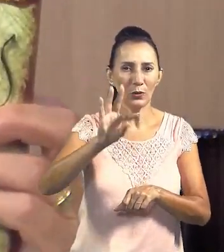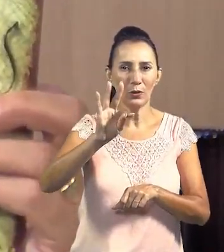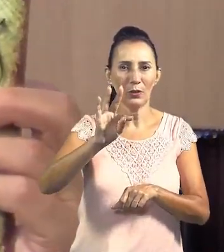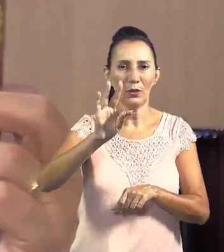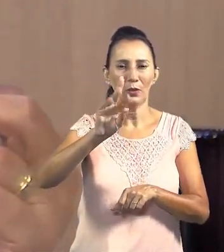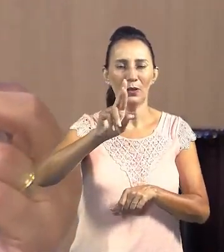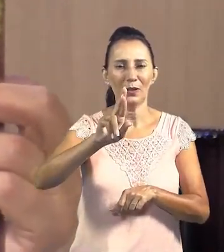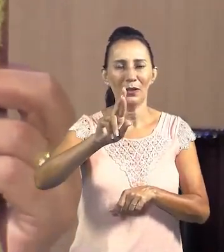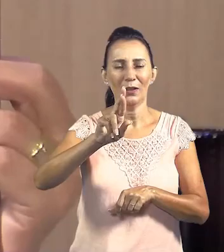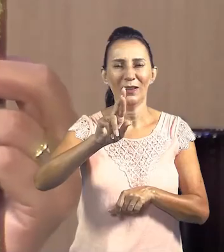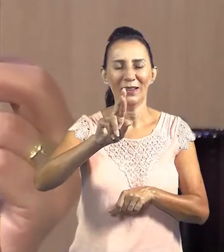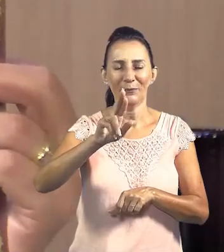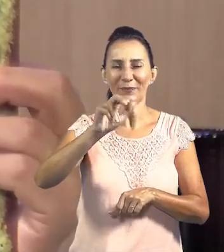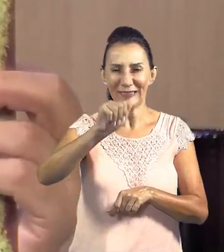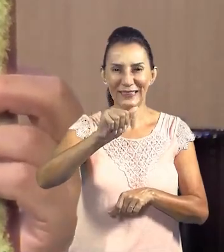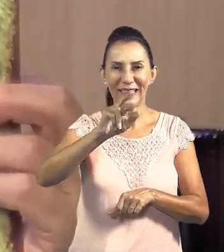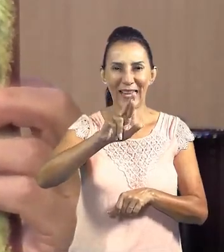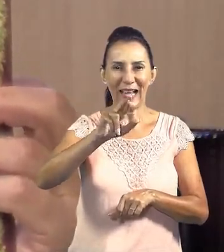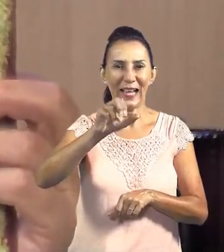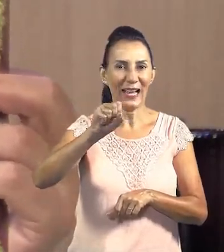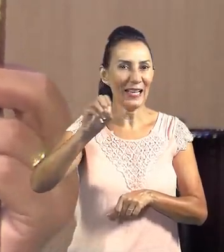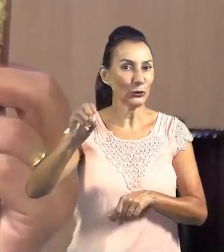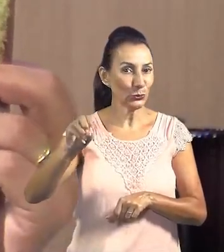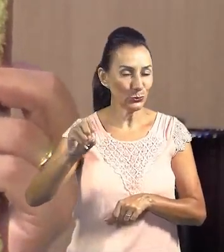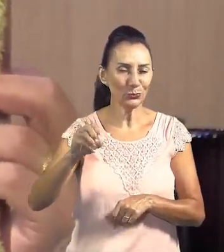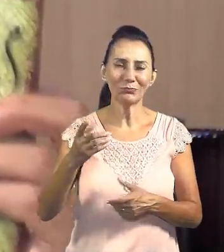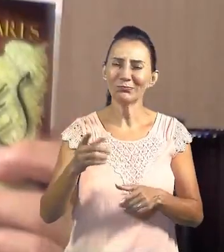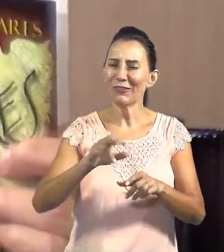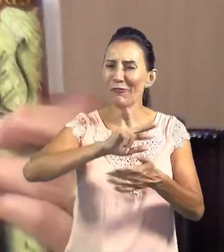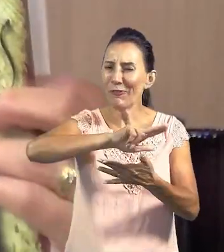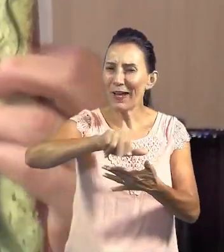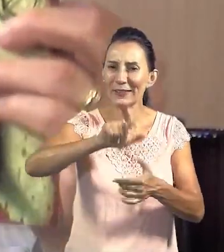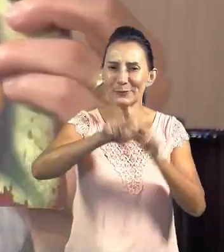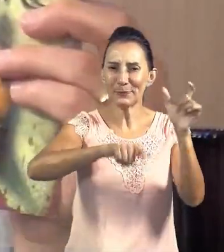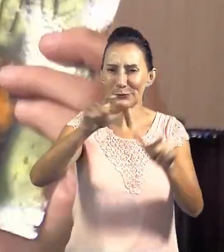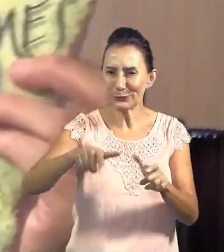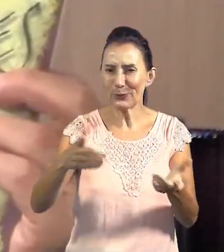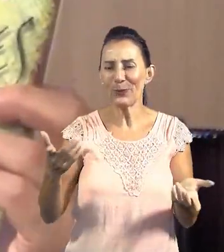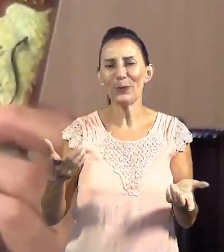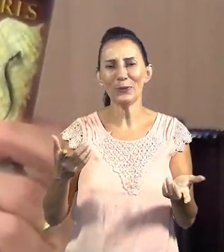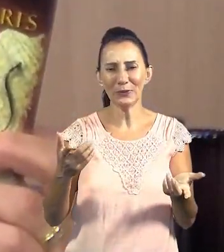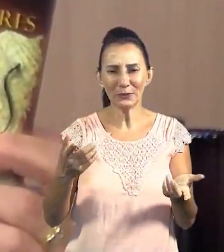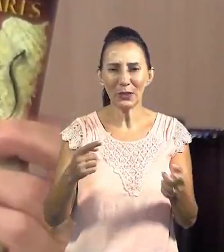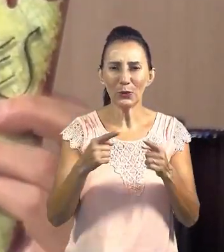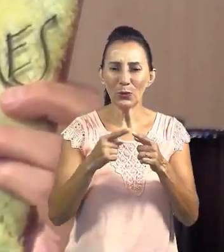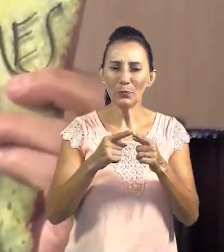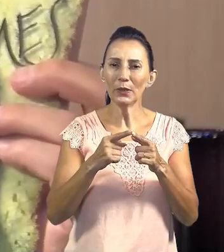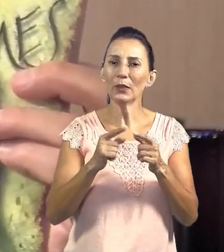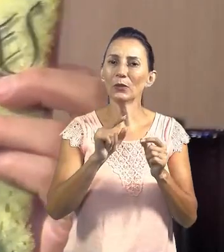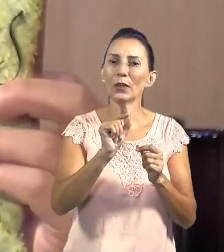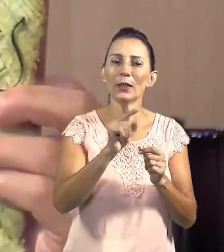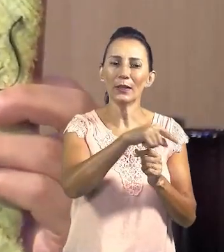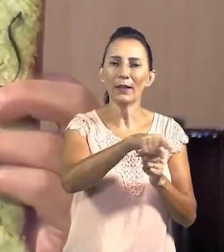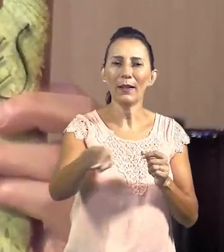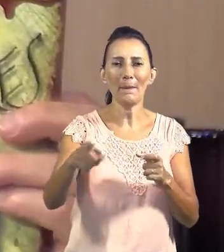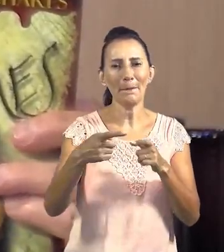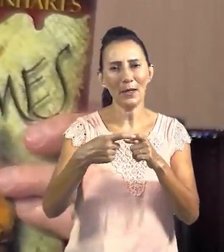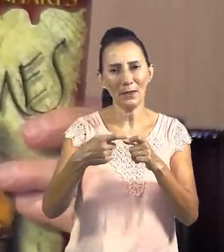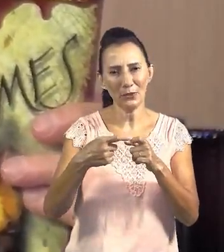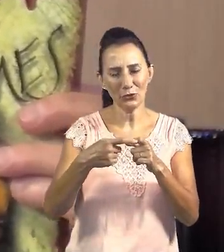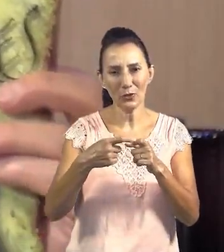Tarso Amós, tantos preletores, tantas pessoas ligadas na área de medicina, porque muitas vezes a